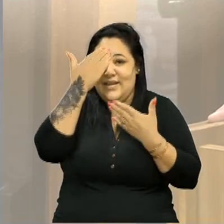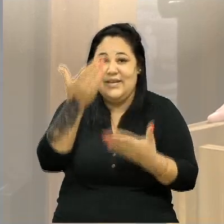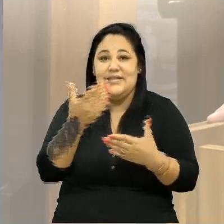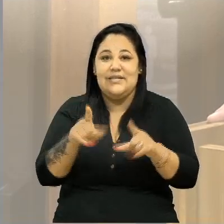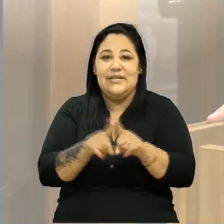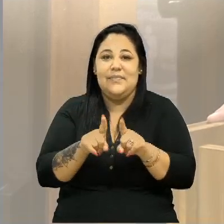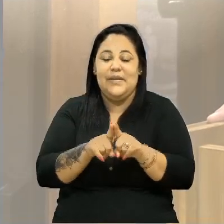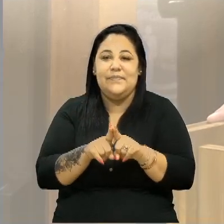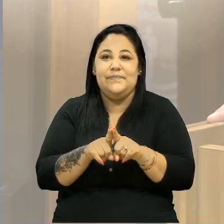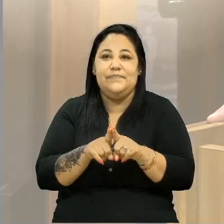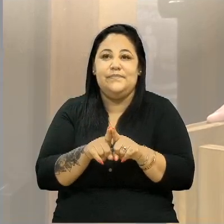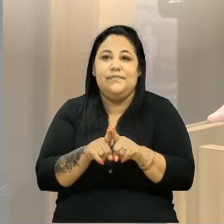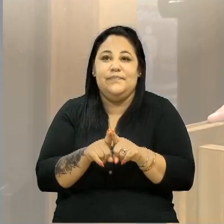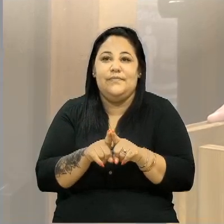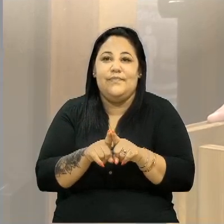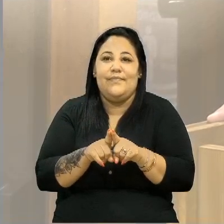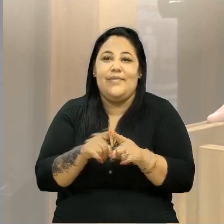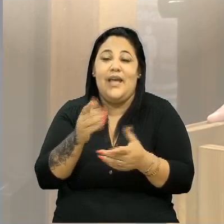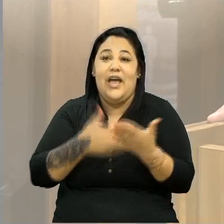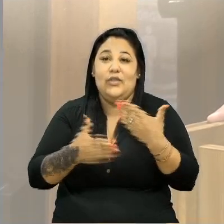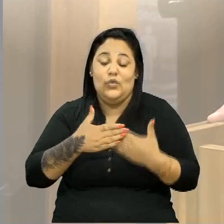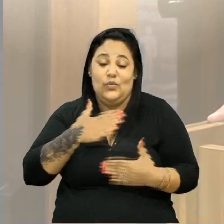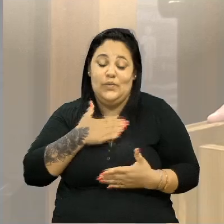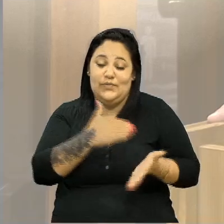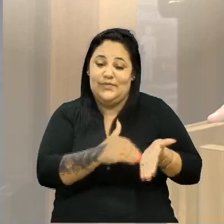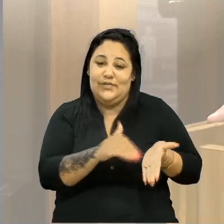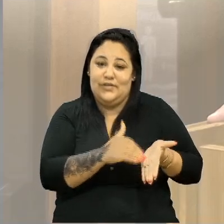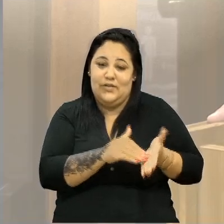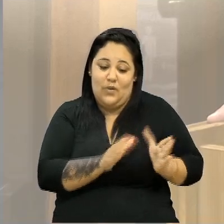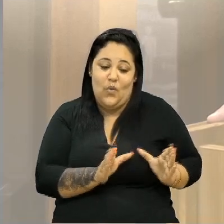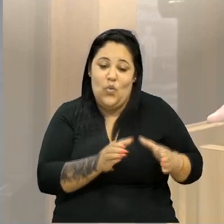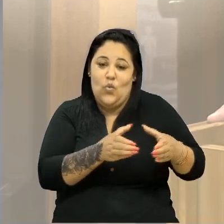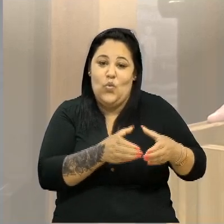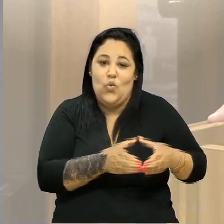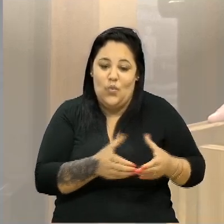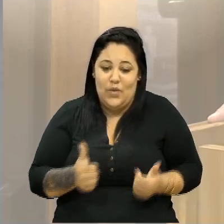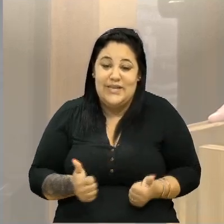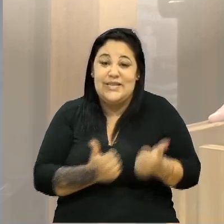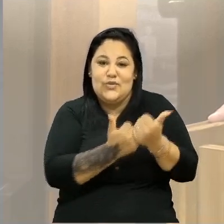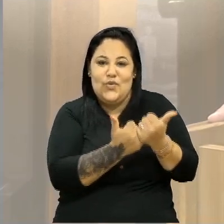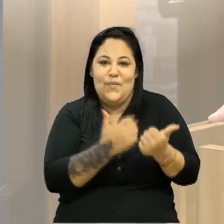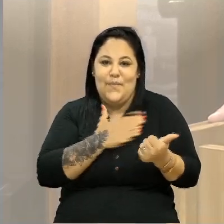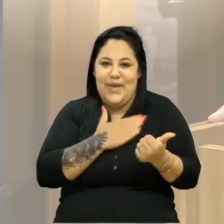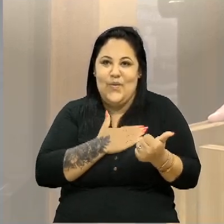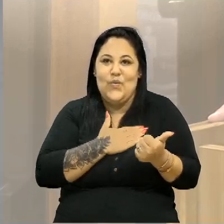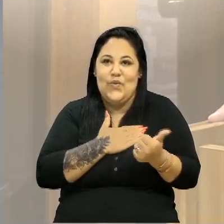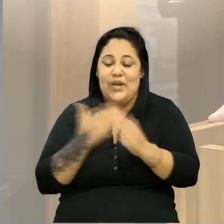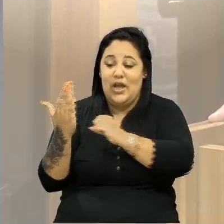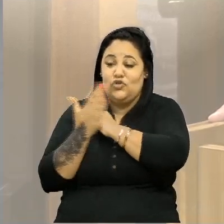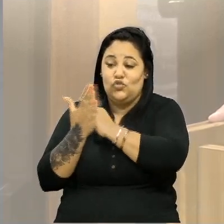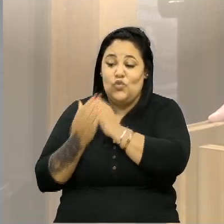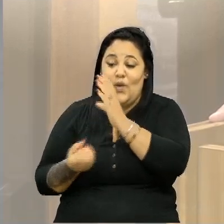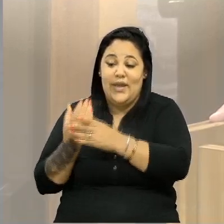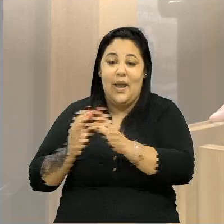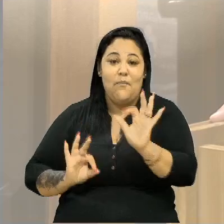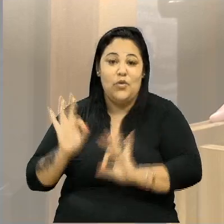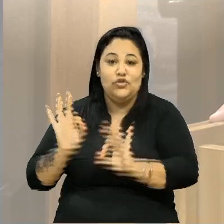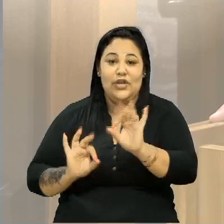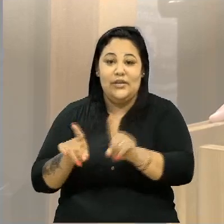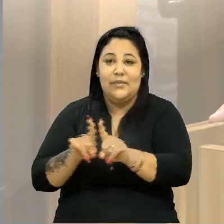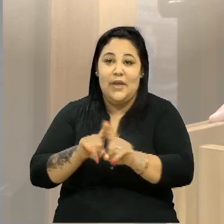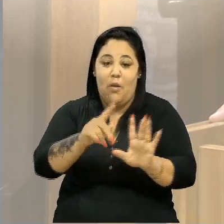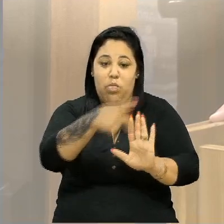também a toda a minha equipe de gabinete, que foram incansáveis na ajuda de elaboração de projetos,